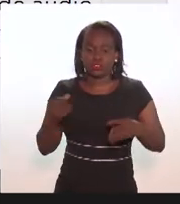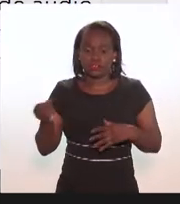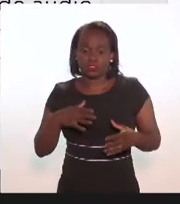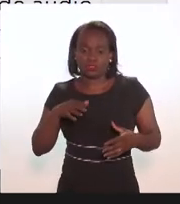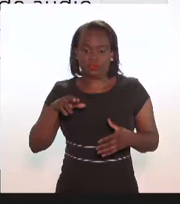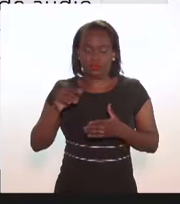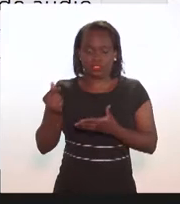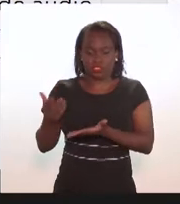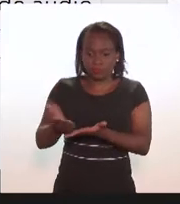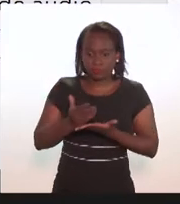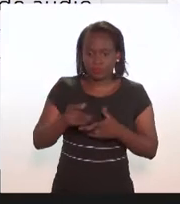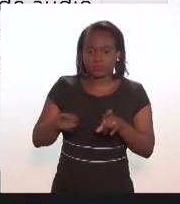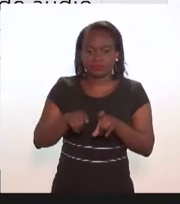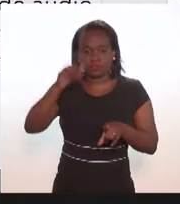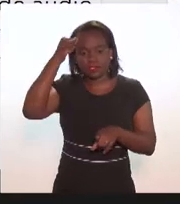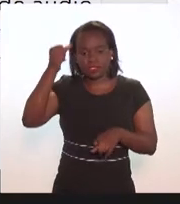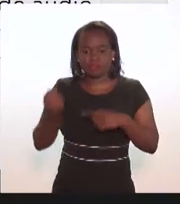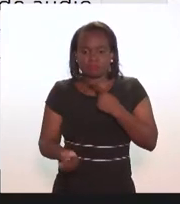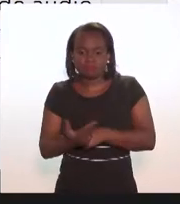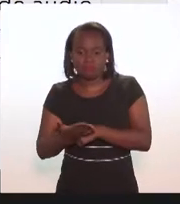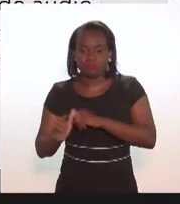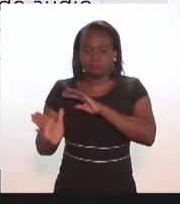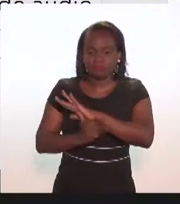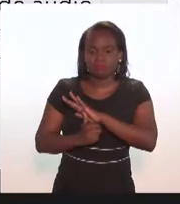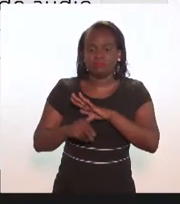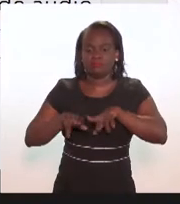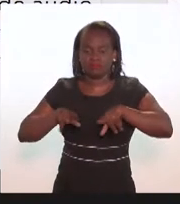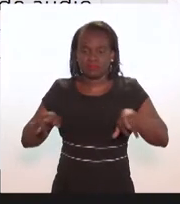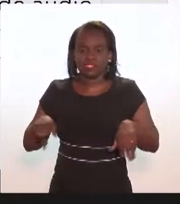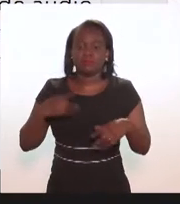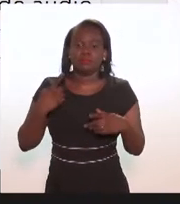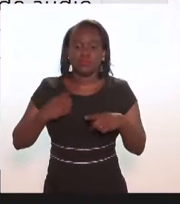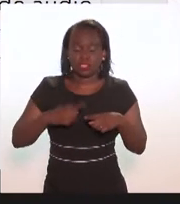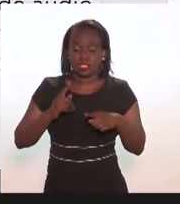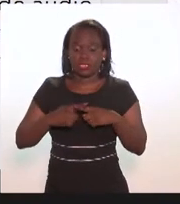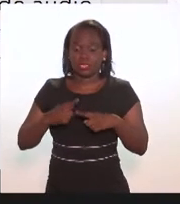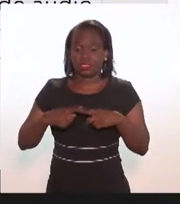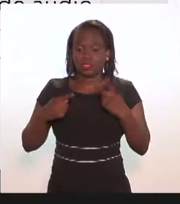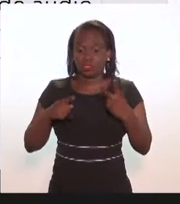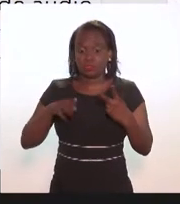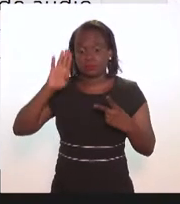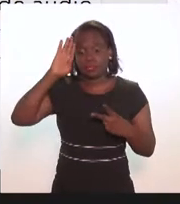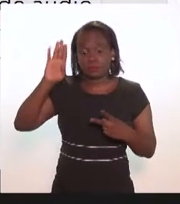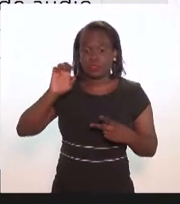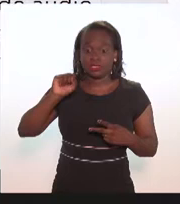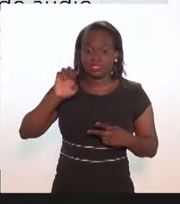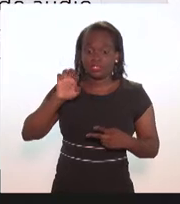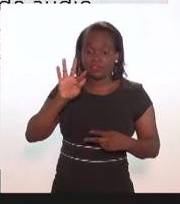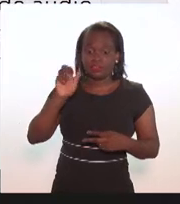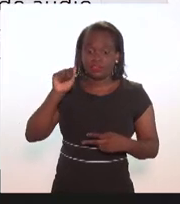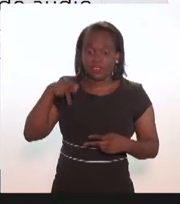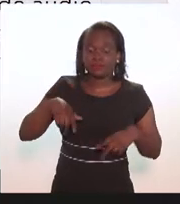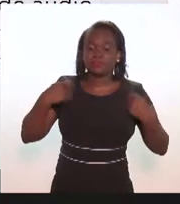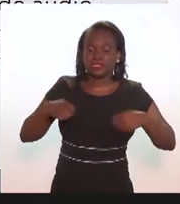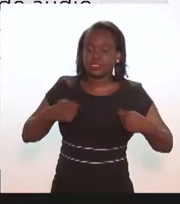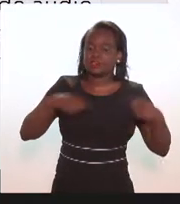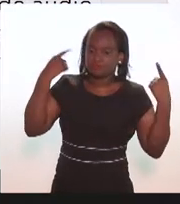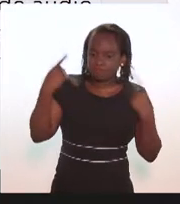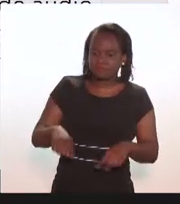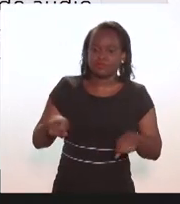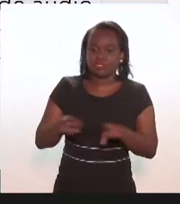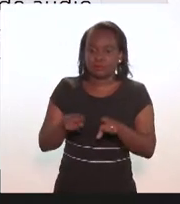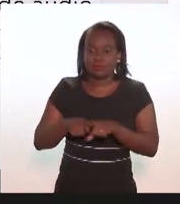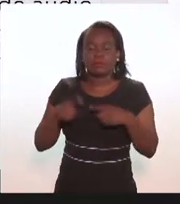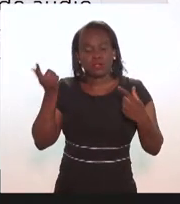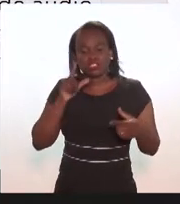Receita e combate à sonegação e corrupção, que são as duas frentes que a Cefaz também precisa atacar, até mesmo para